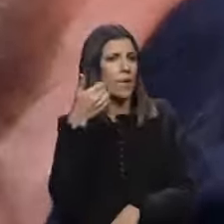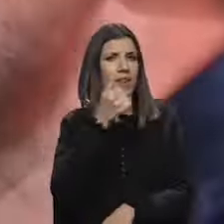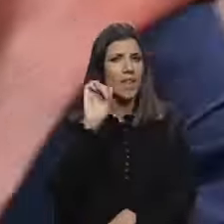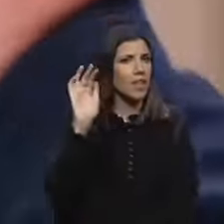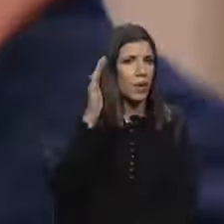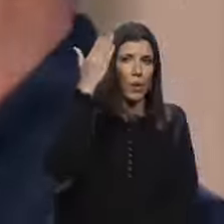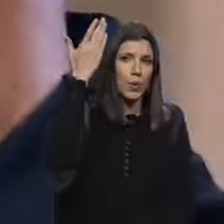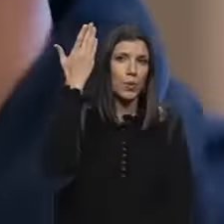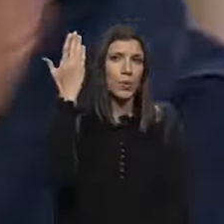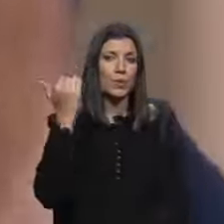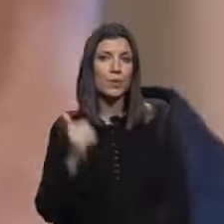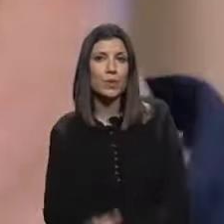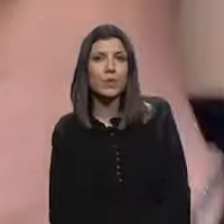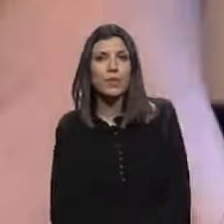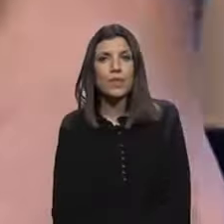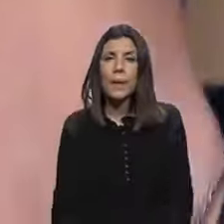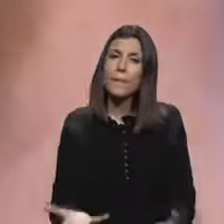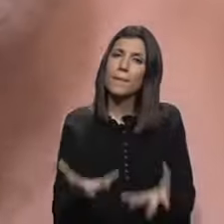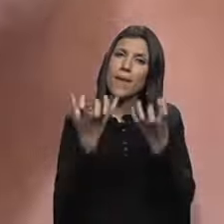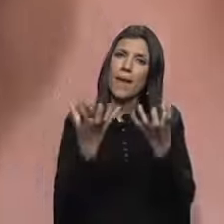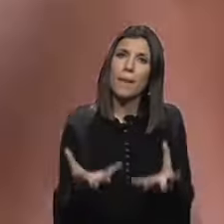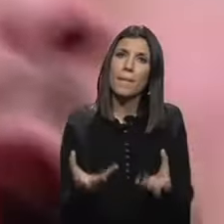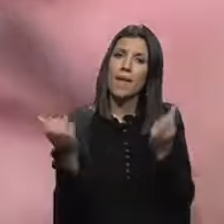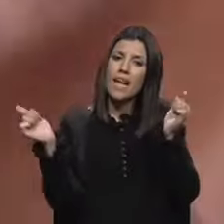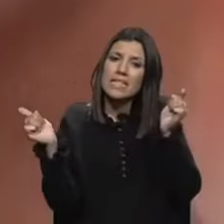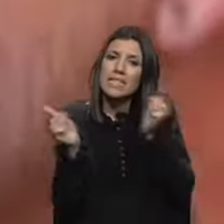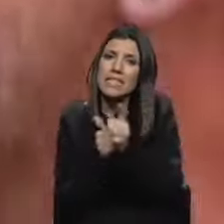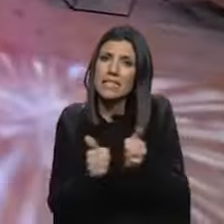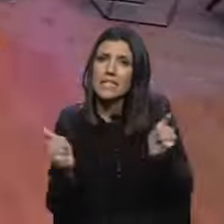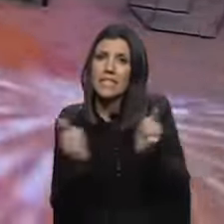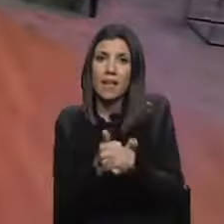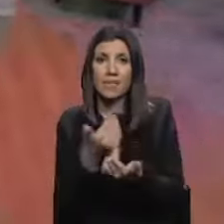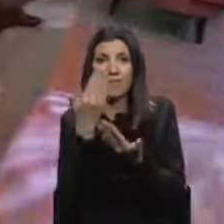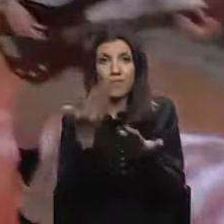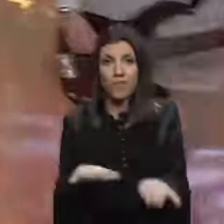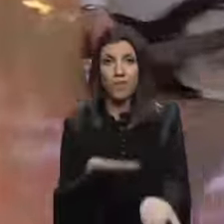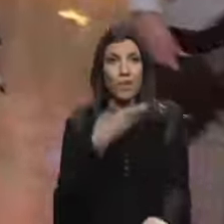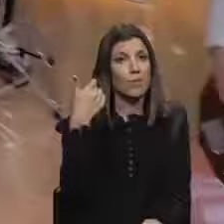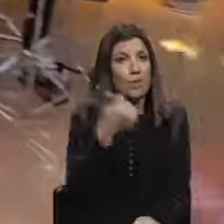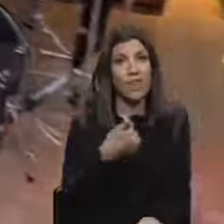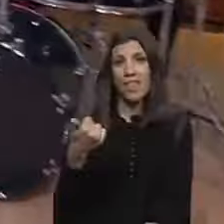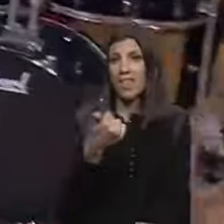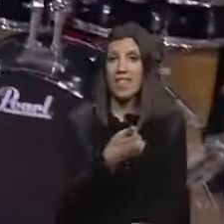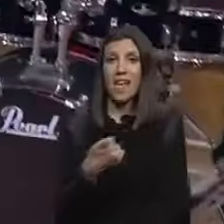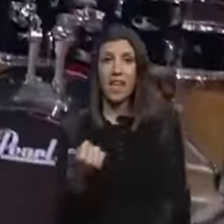bonita. Não vejo a hora de te ter, bonita. Oh,